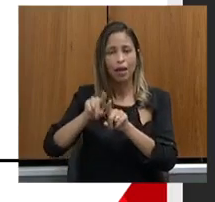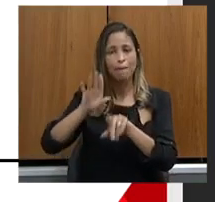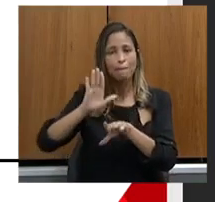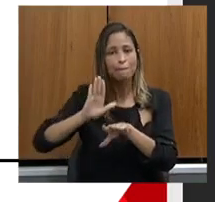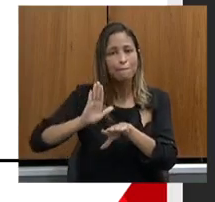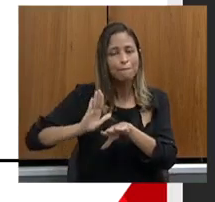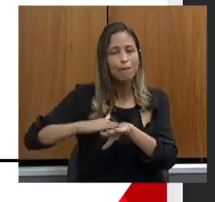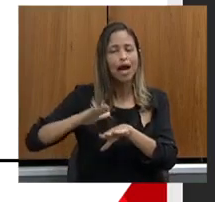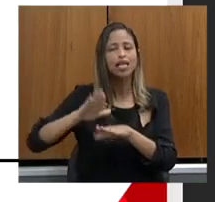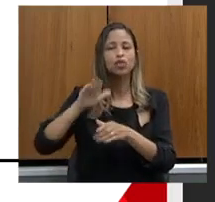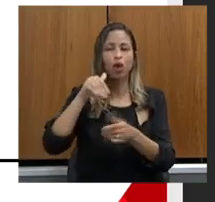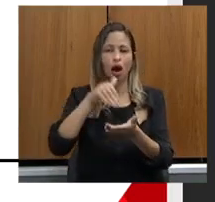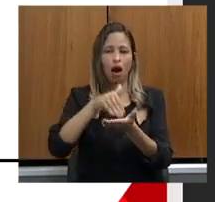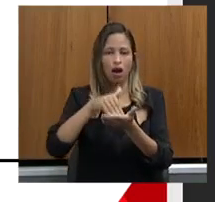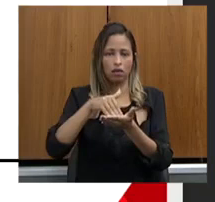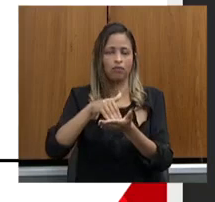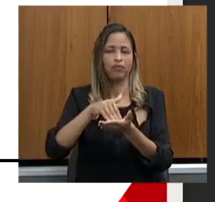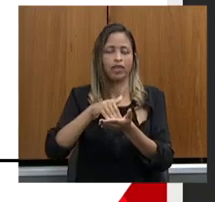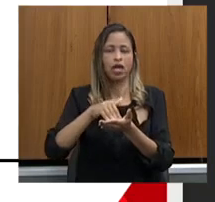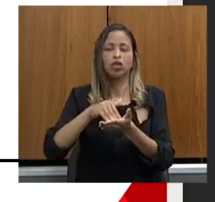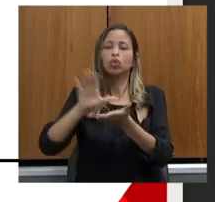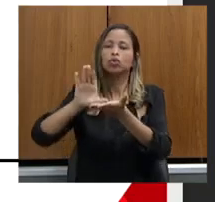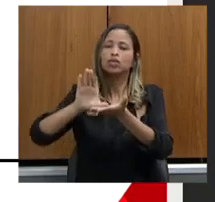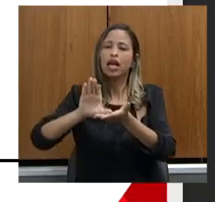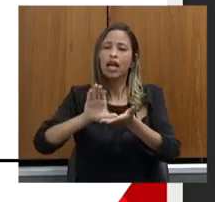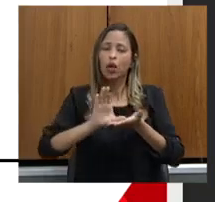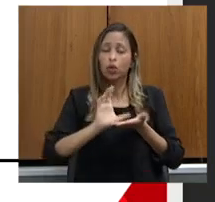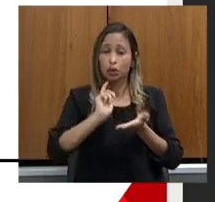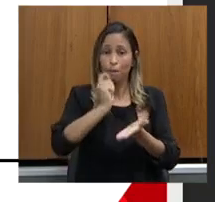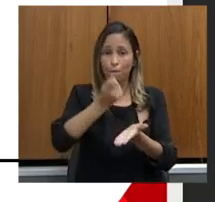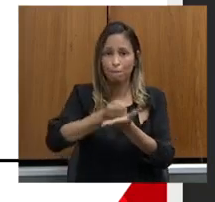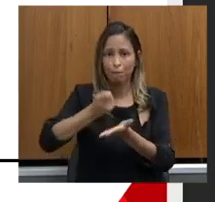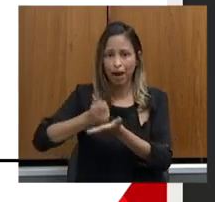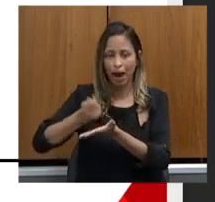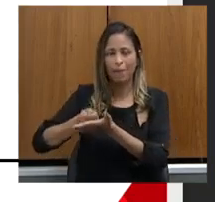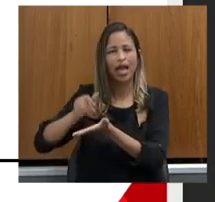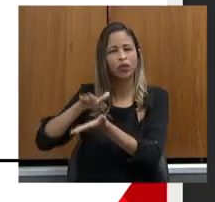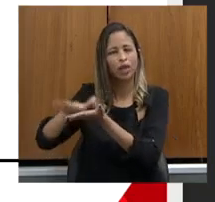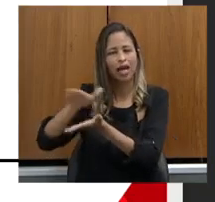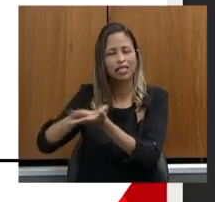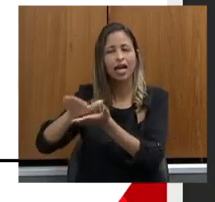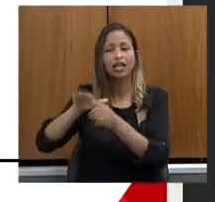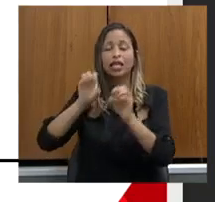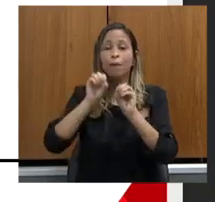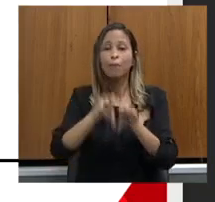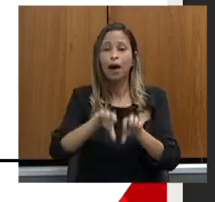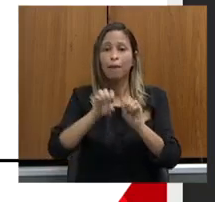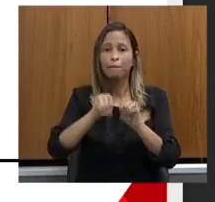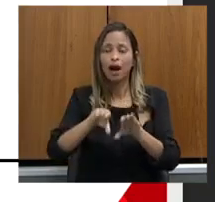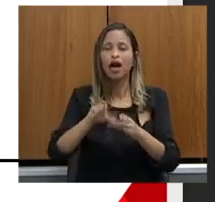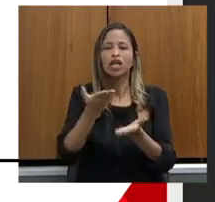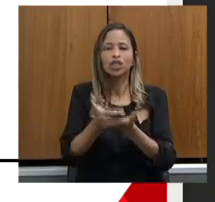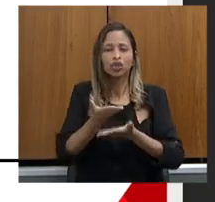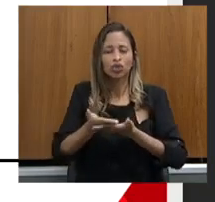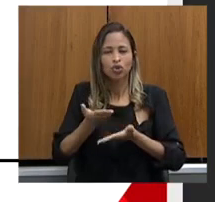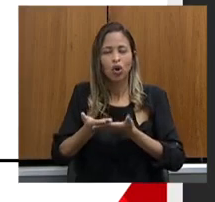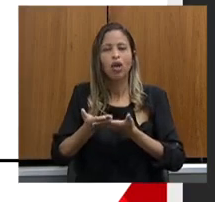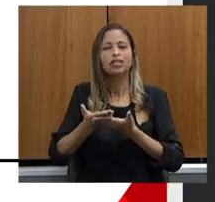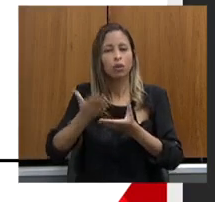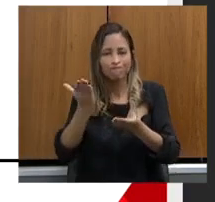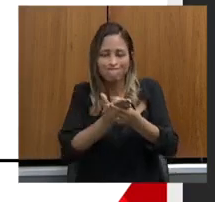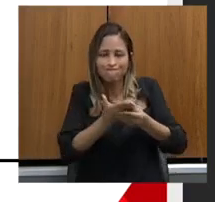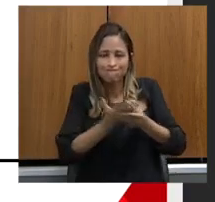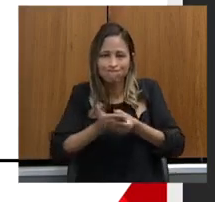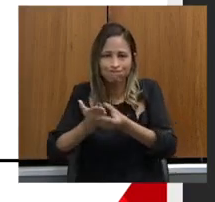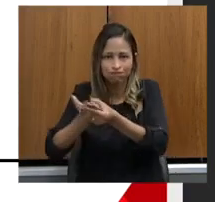uma vez assim como no último ano todos os recursos para pagamento das despesas em educação estão reservados sendo processados